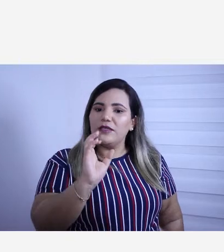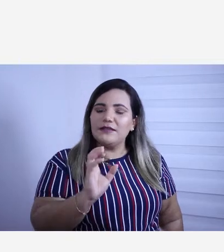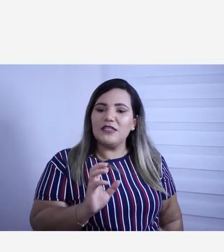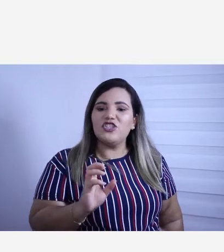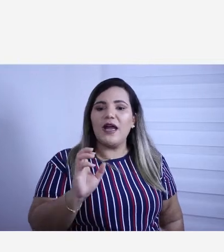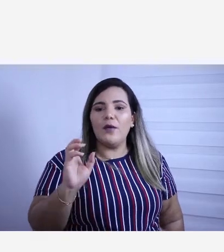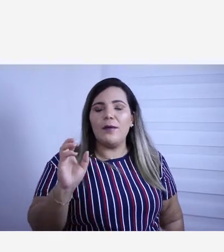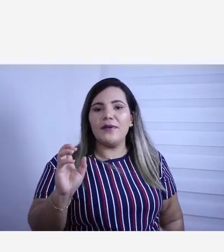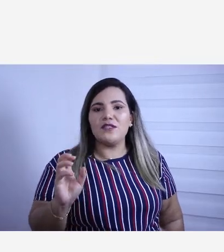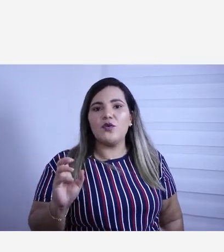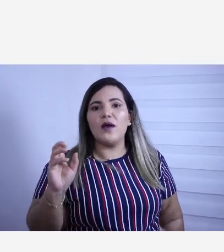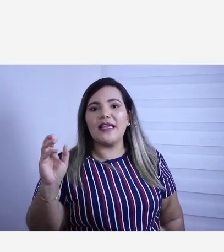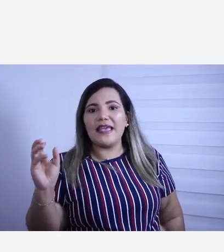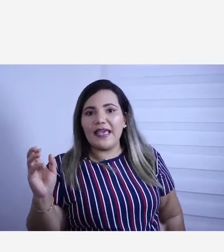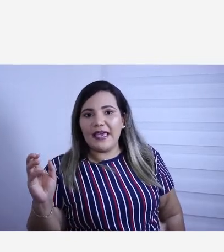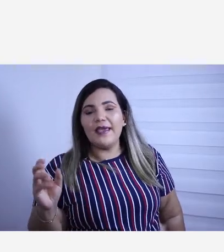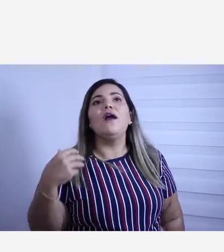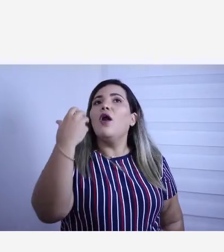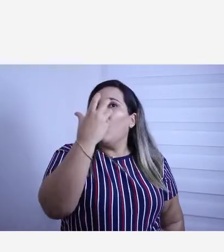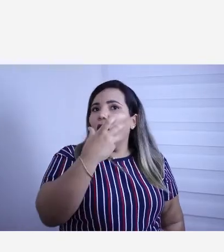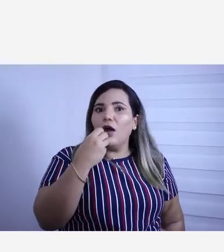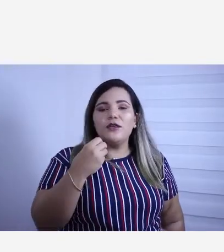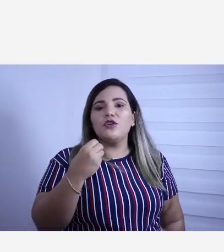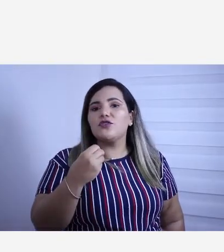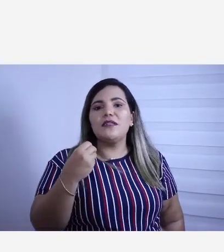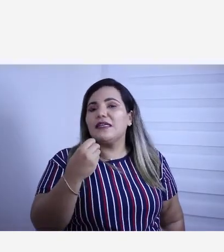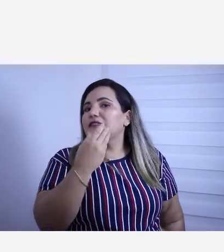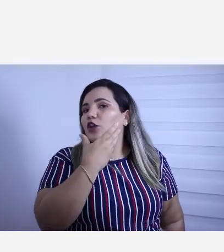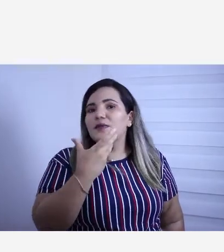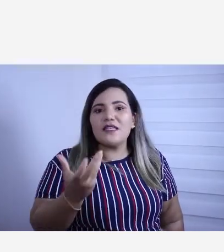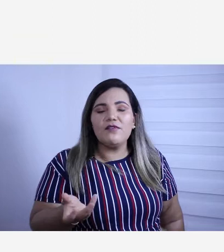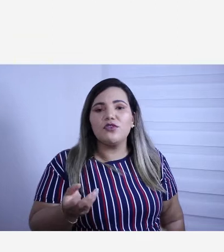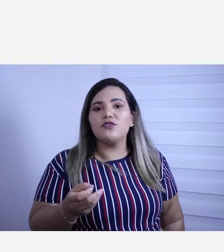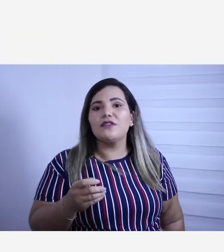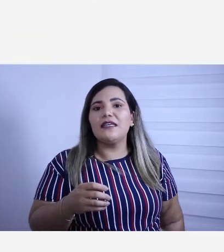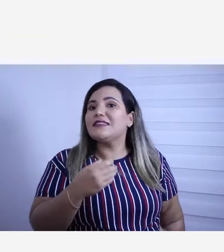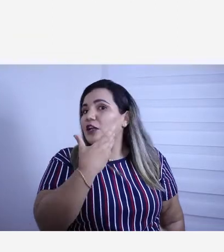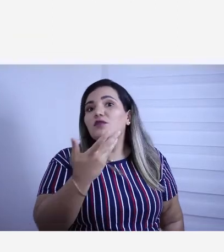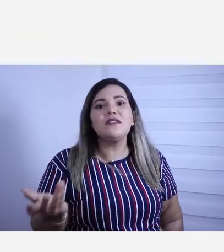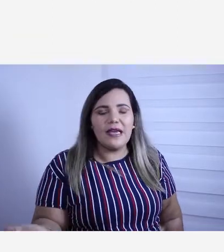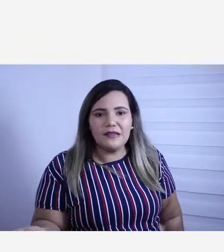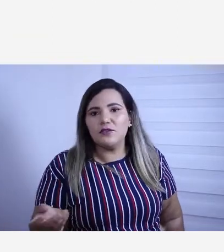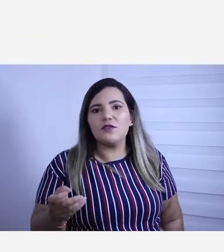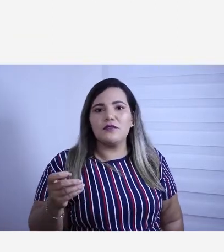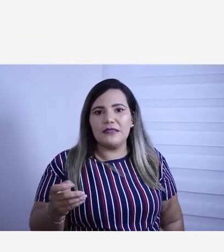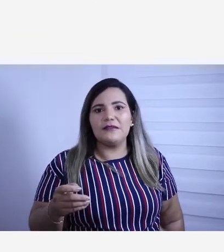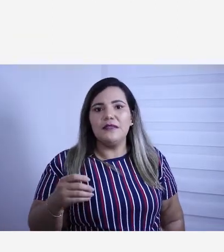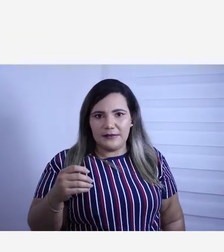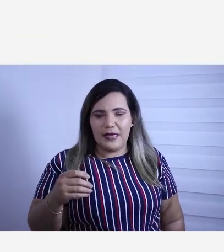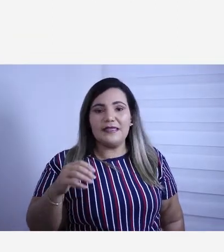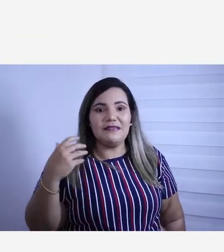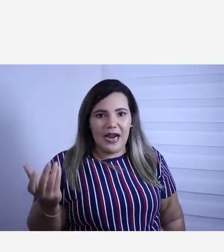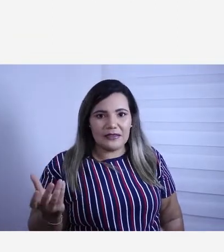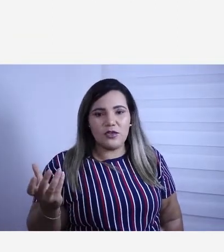então o dentista é uma pessoa que olha o nosso dente que observa o nosso dente que conserta o